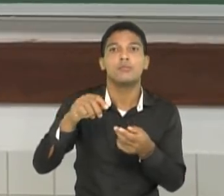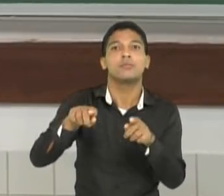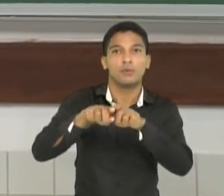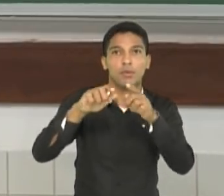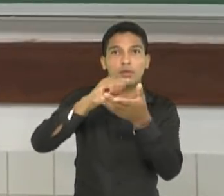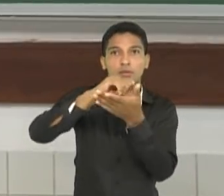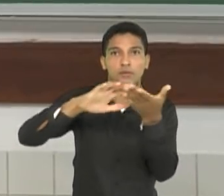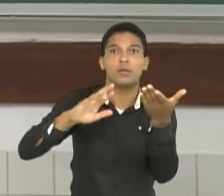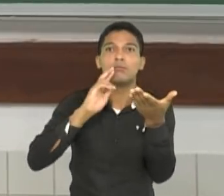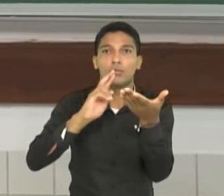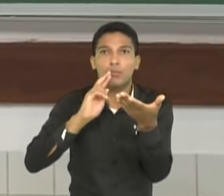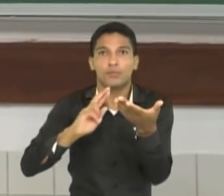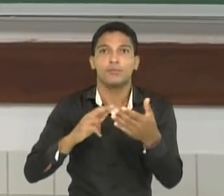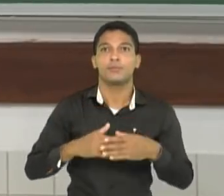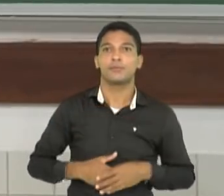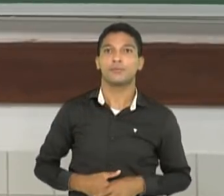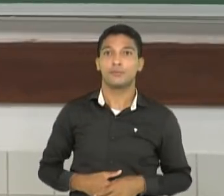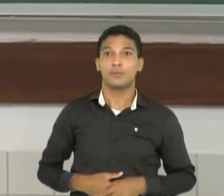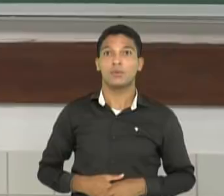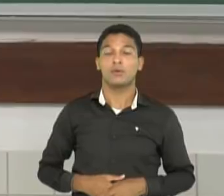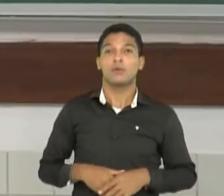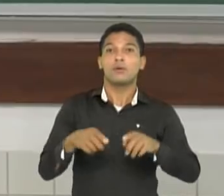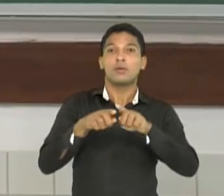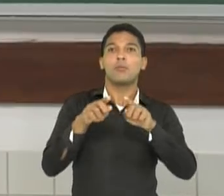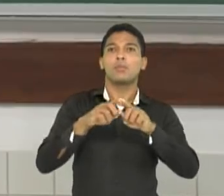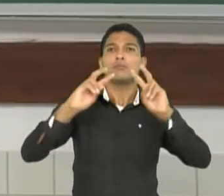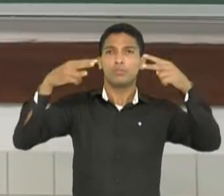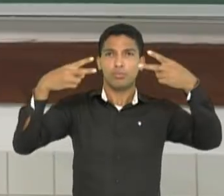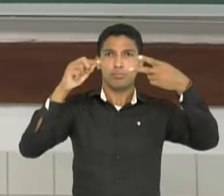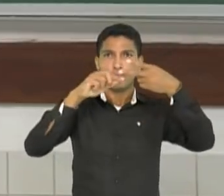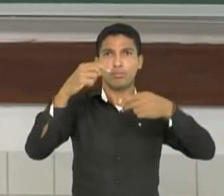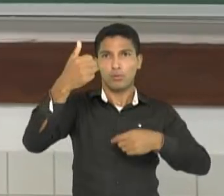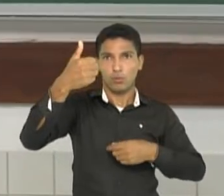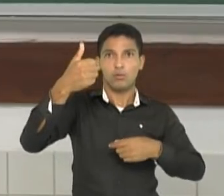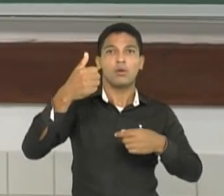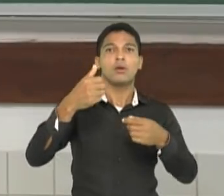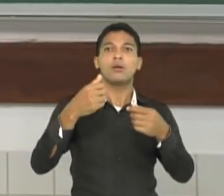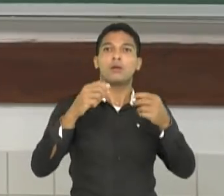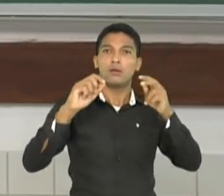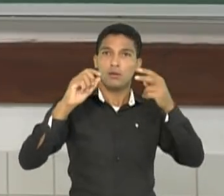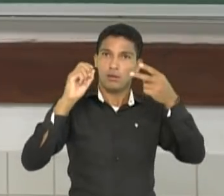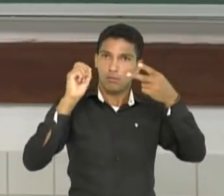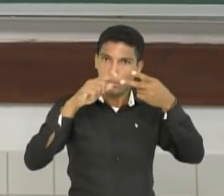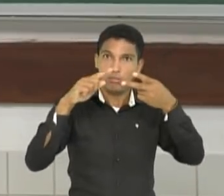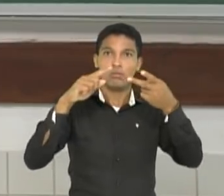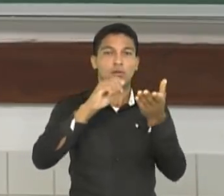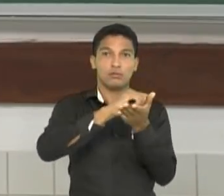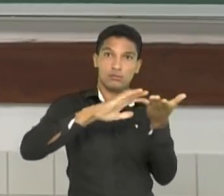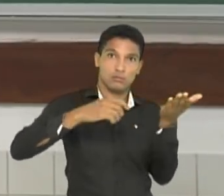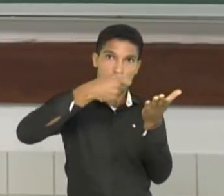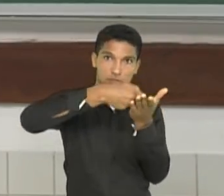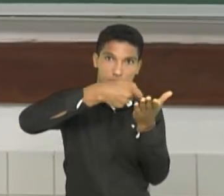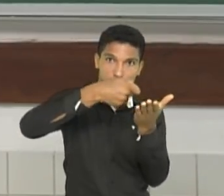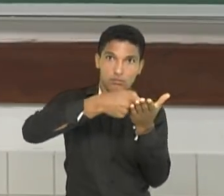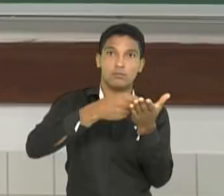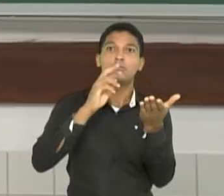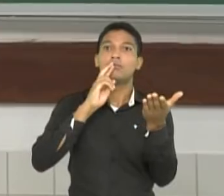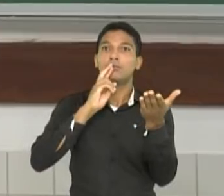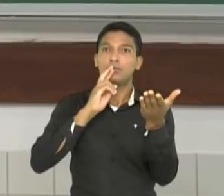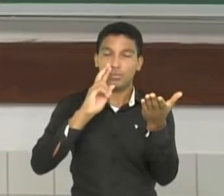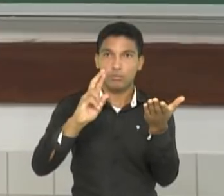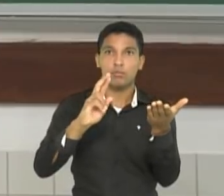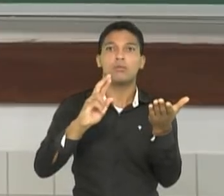atividades durante a aula. Entrem lá também no link número 1, registrem a presença de vocês através da atividade obrigatória, realizar,